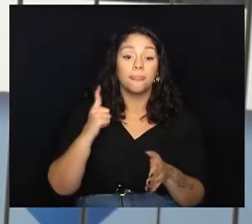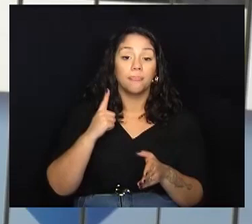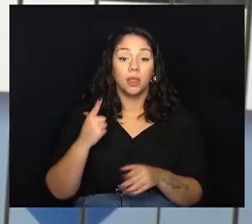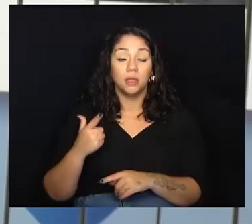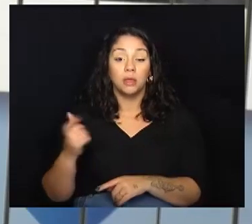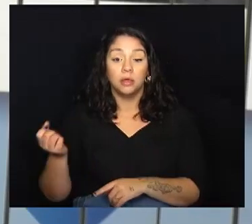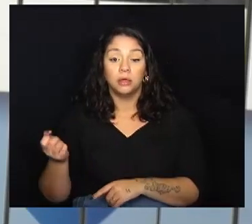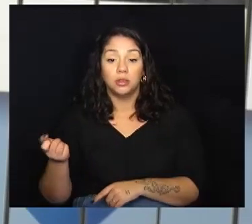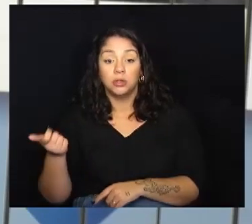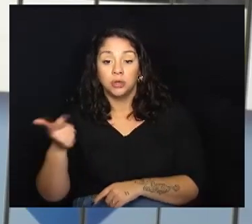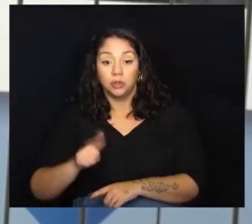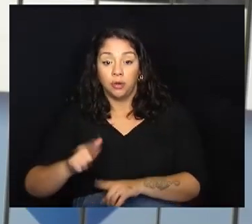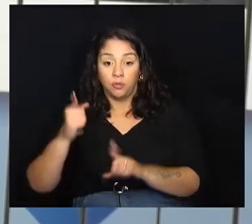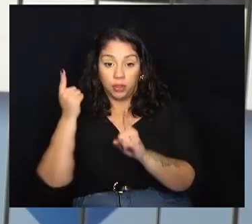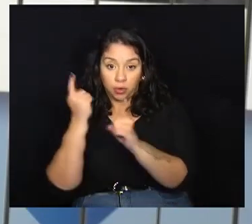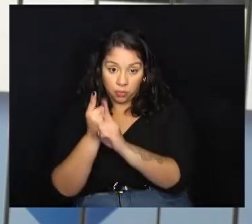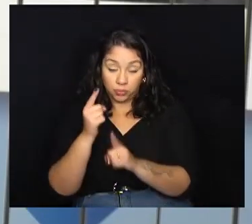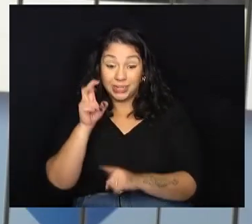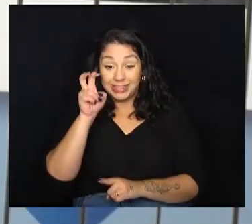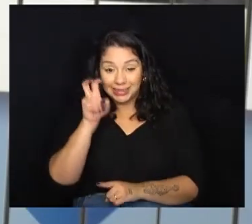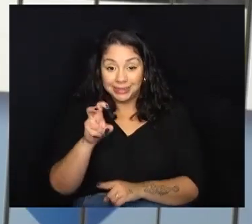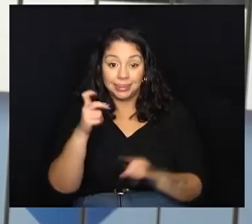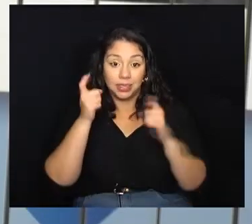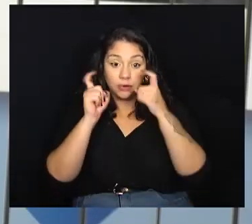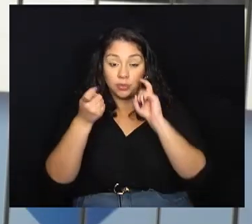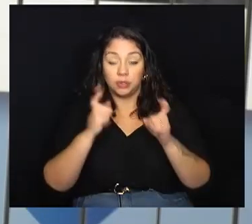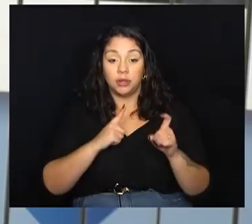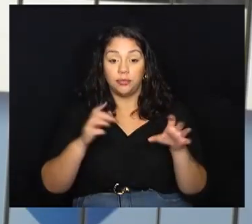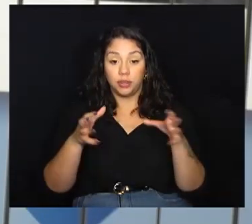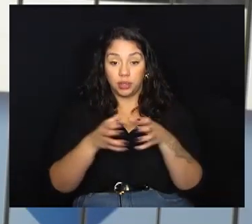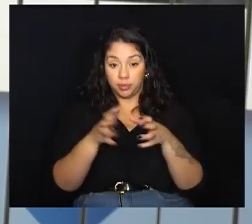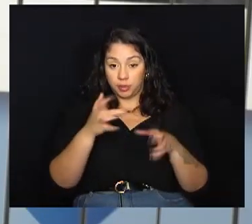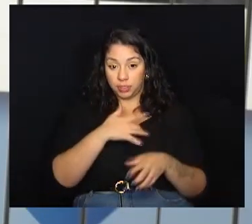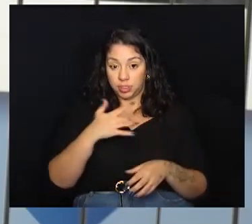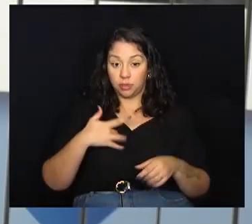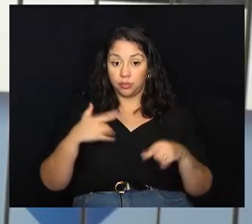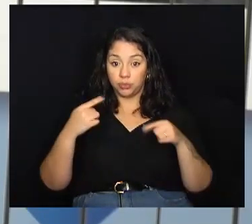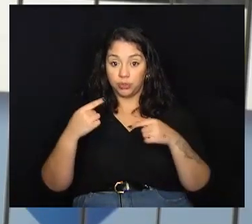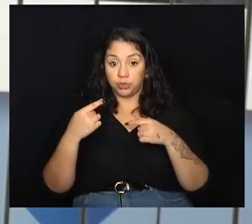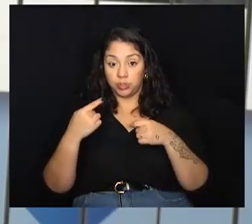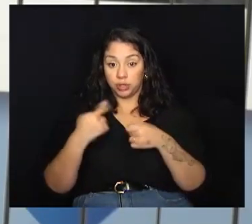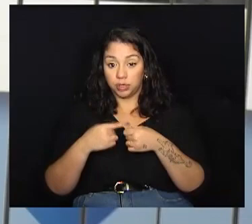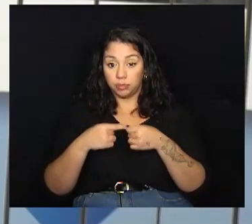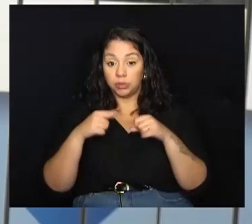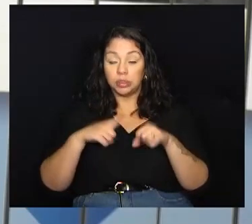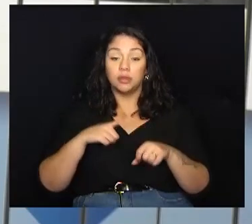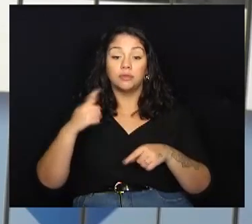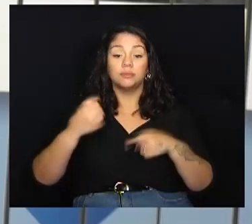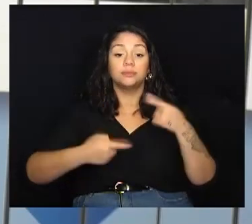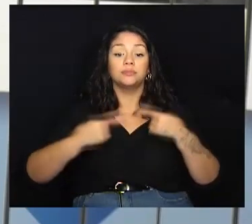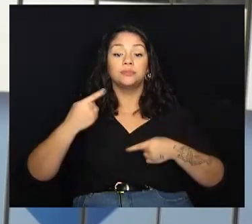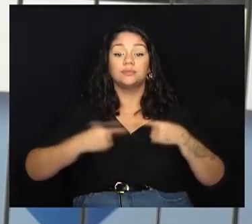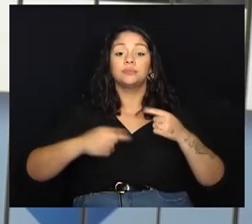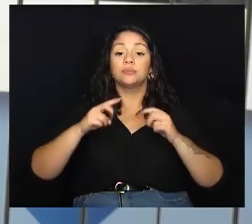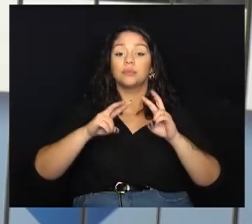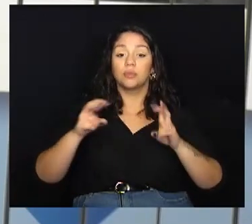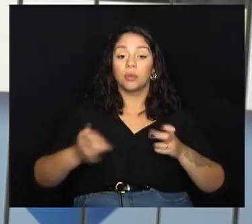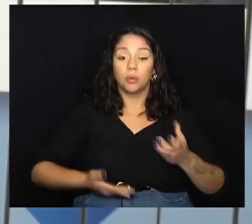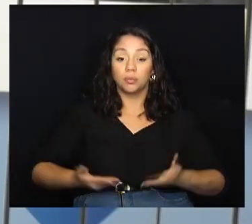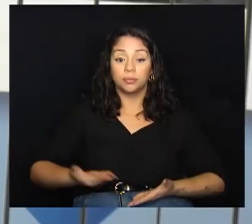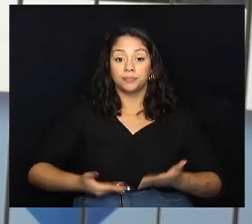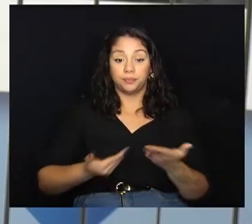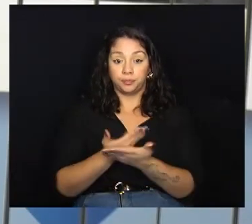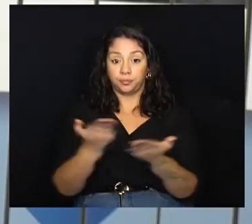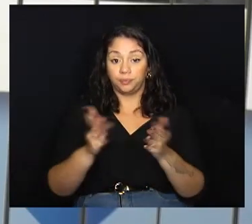encontro pela 5ª vez, trouxe uma equipe de saúde do município para falar sobre os serviços ofertados para essa população.